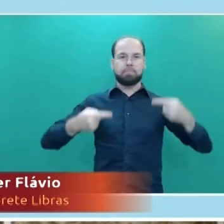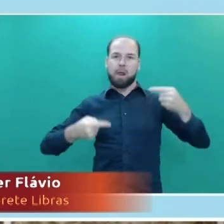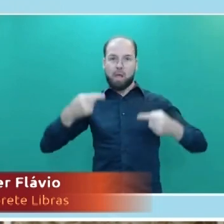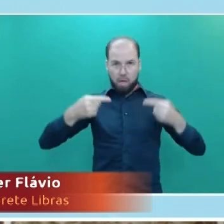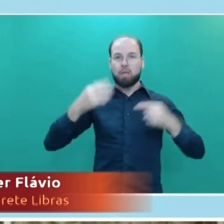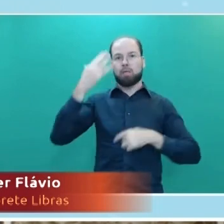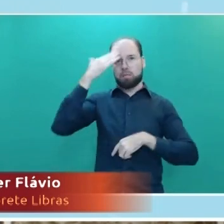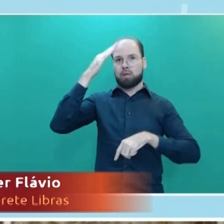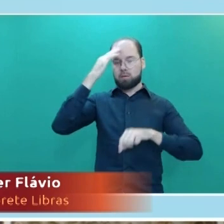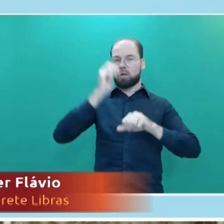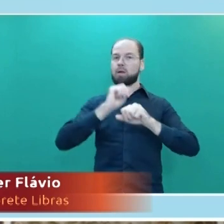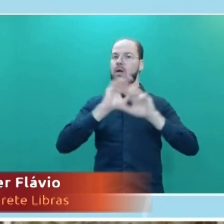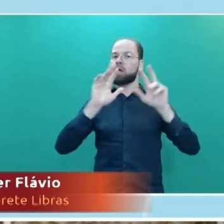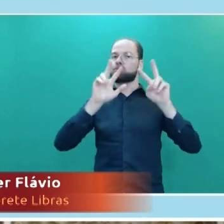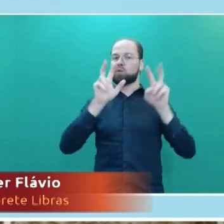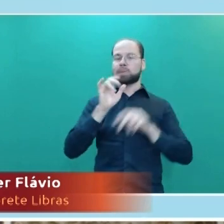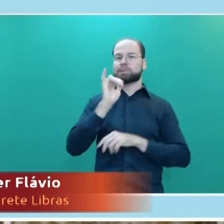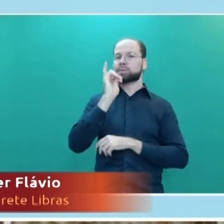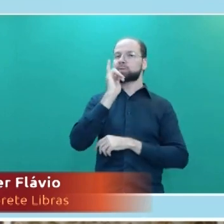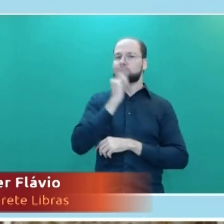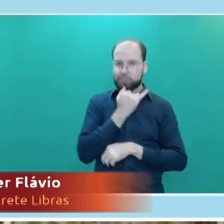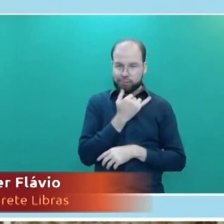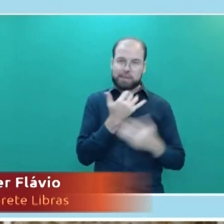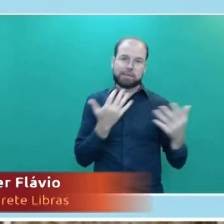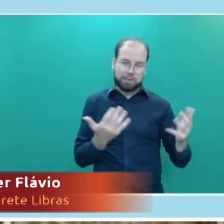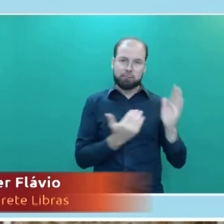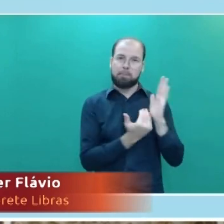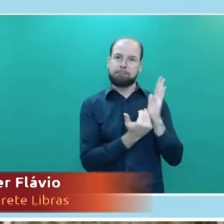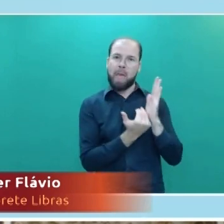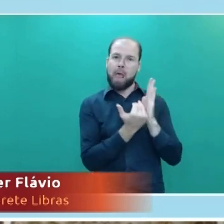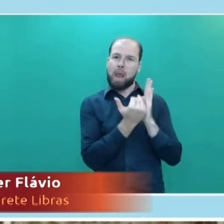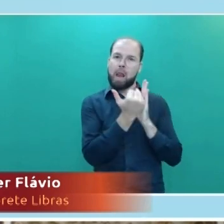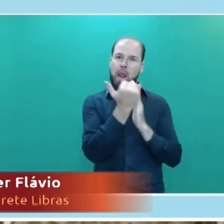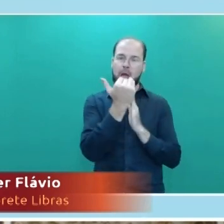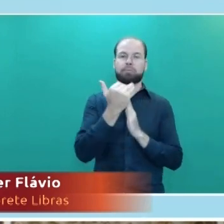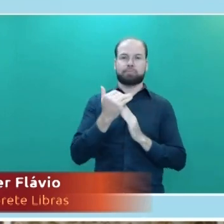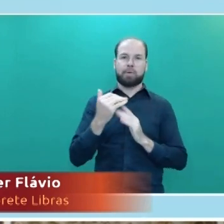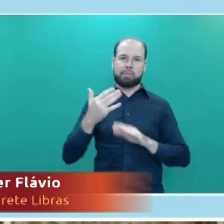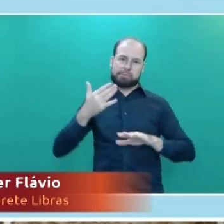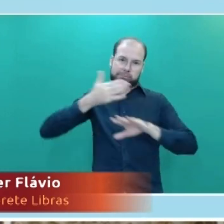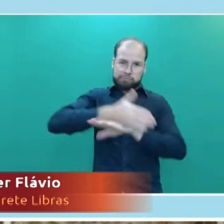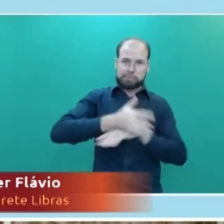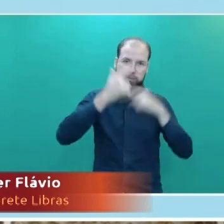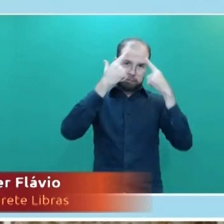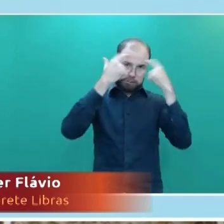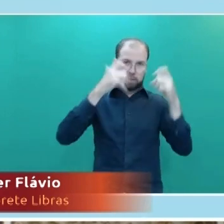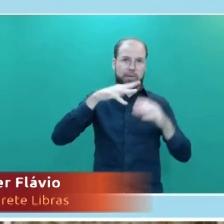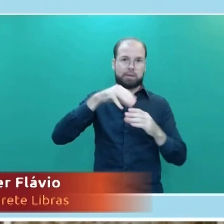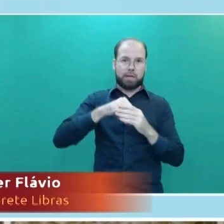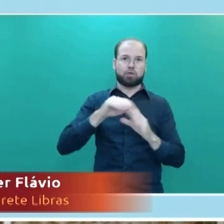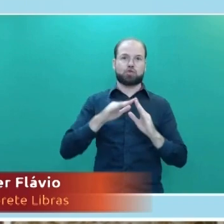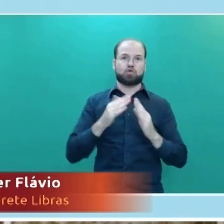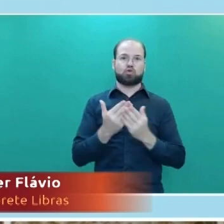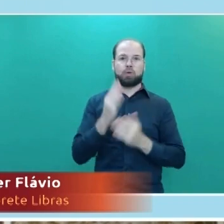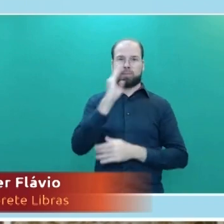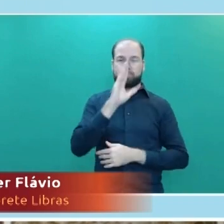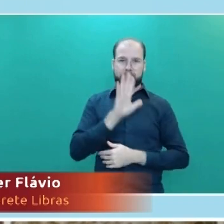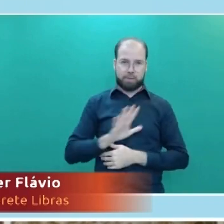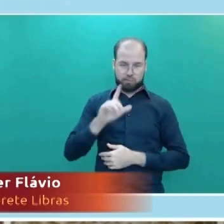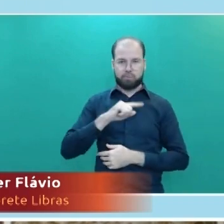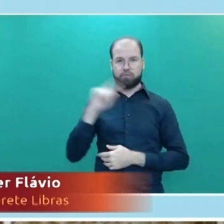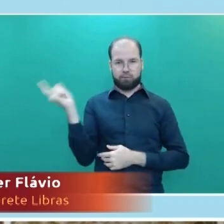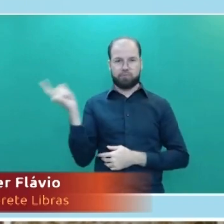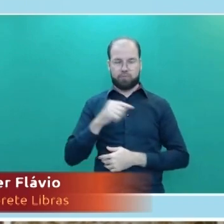né, revoltante fenômeno do aumento de casos de ataques dentro de escolas aqui no país. A gente volta rapidinho, não sai